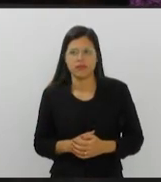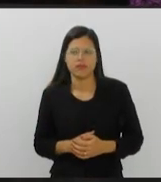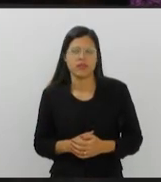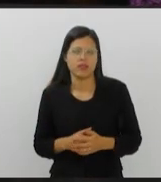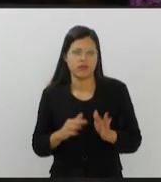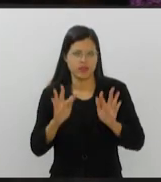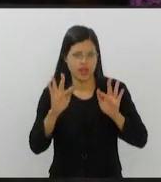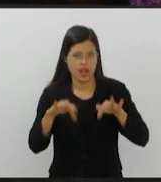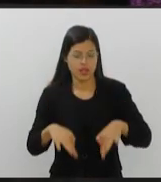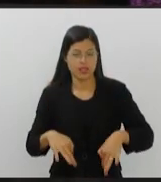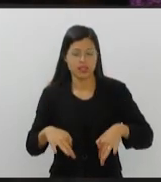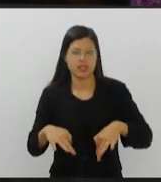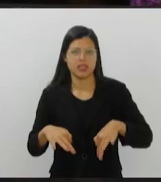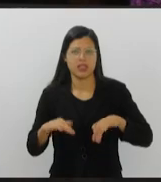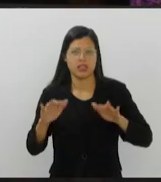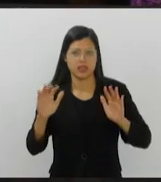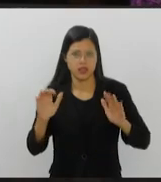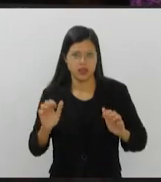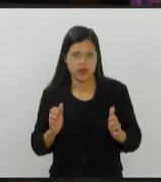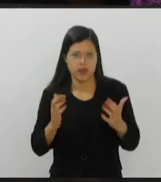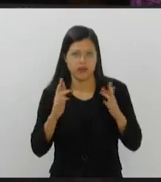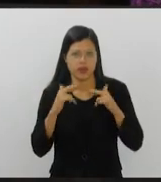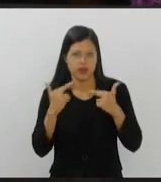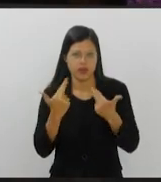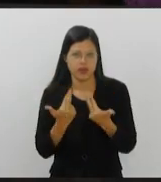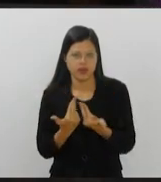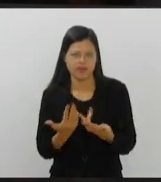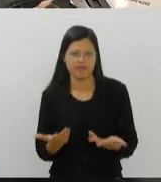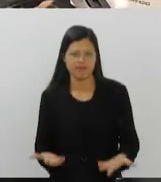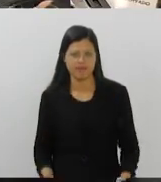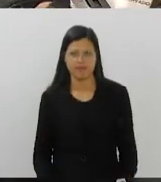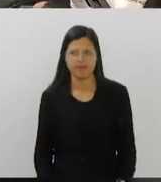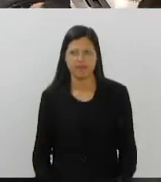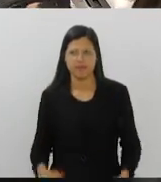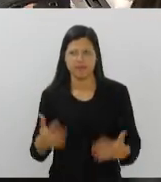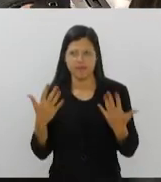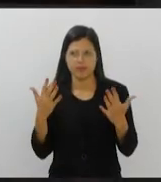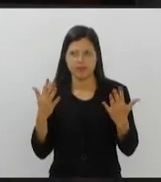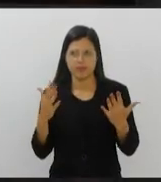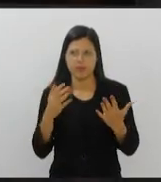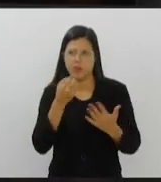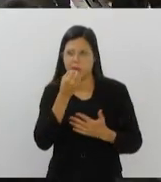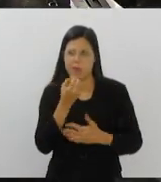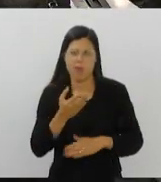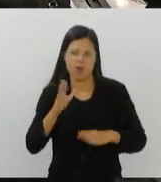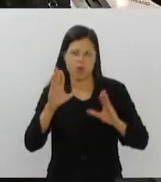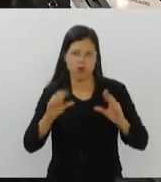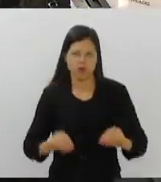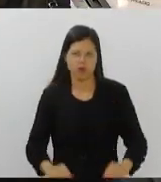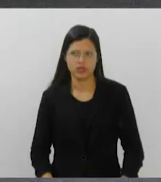declaro encerrada esta sessão solene. Desejando a todos boa noite.